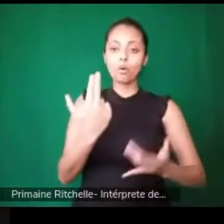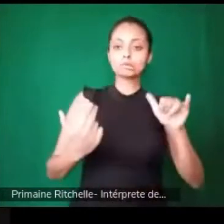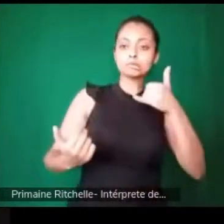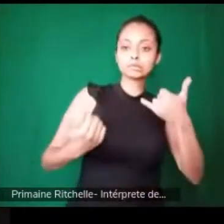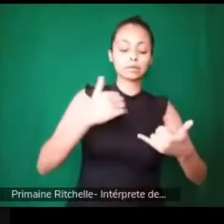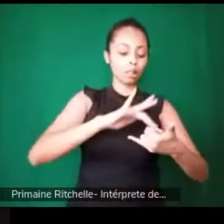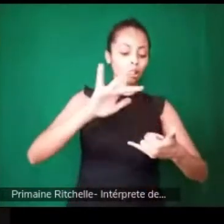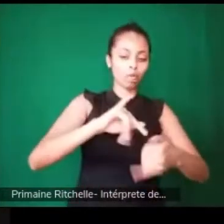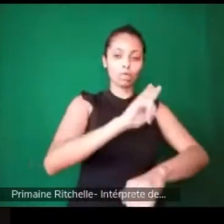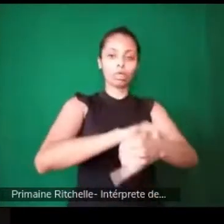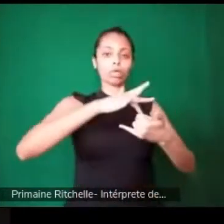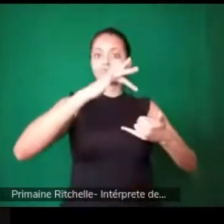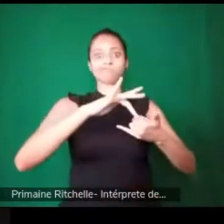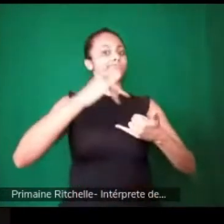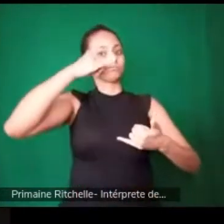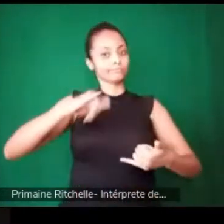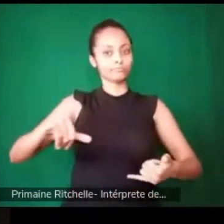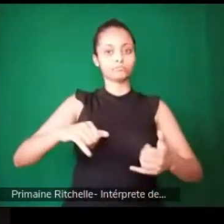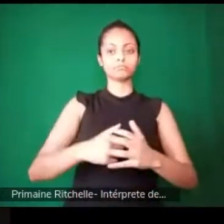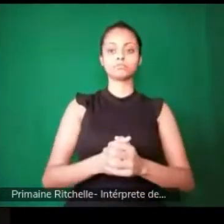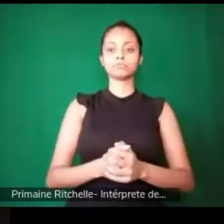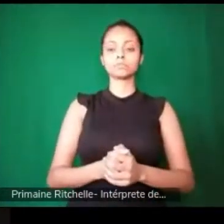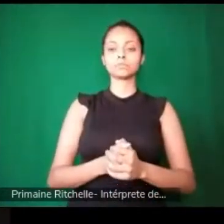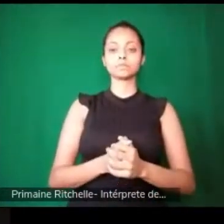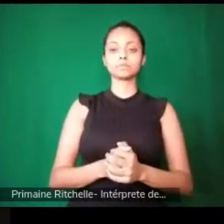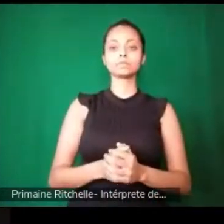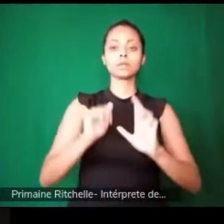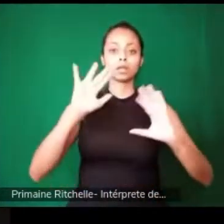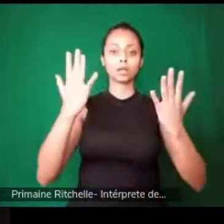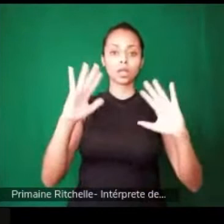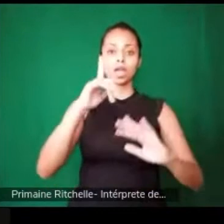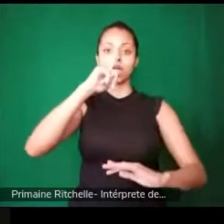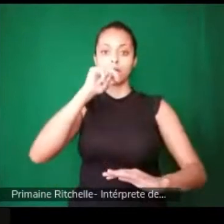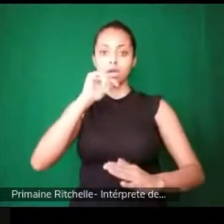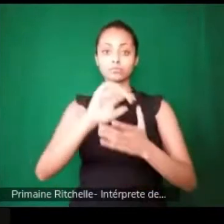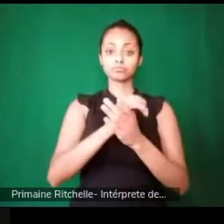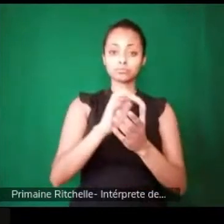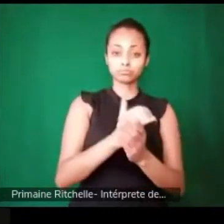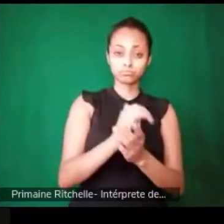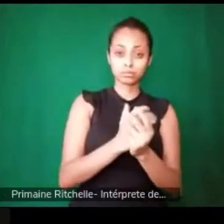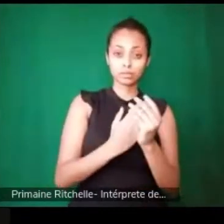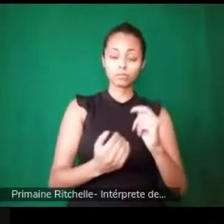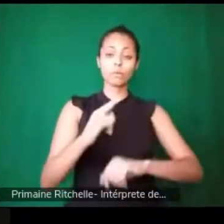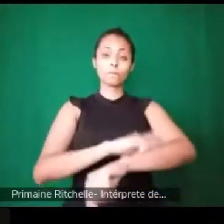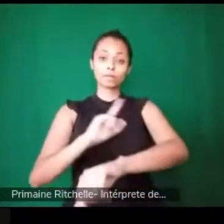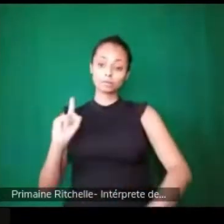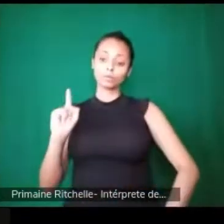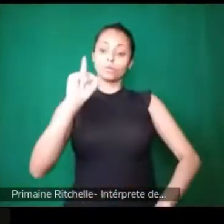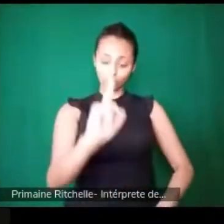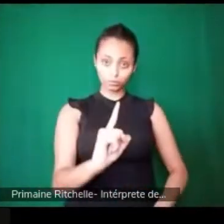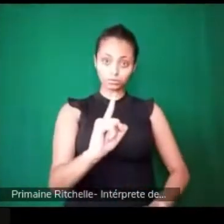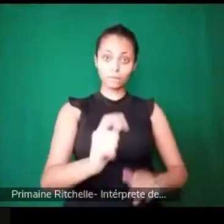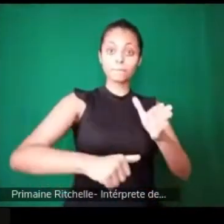né? A higienização das mãos com água e sabão deverá ser o primeiro e último procedimento a ser realizado dentro